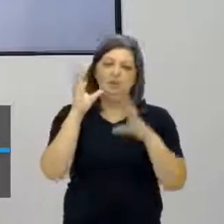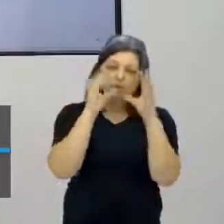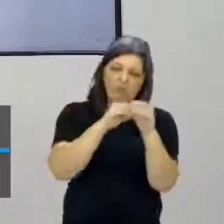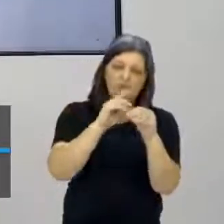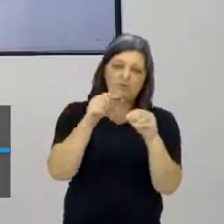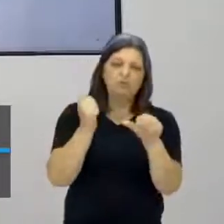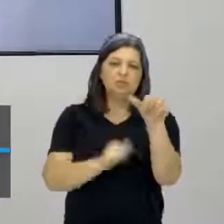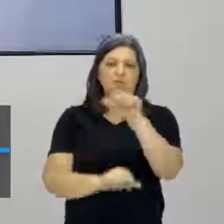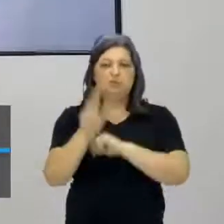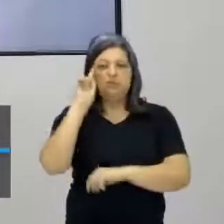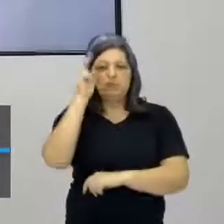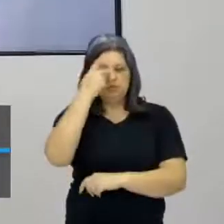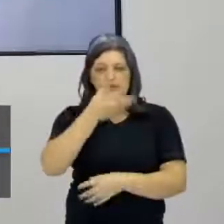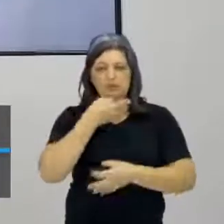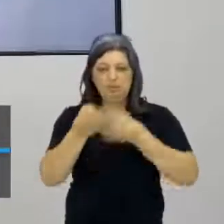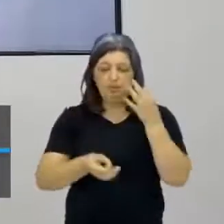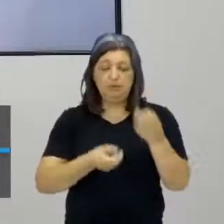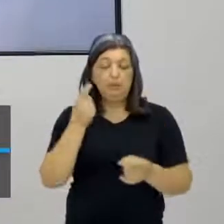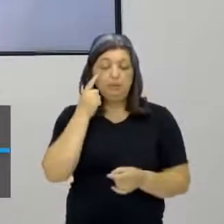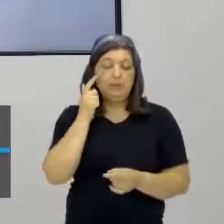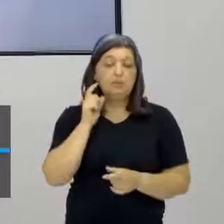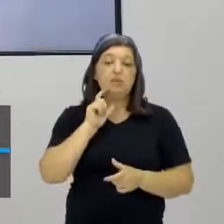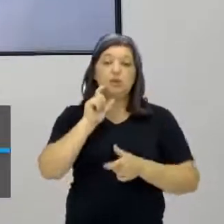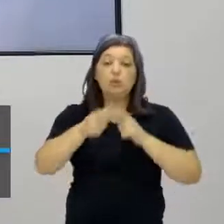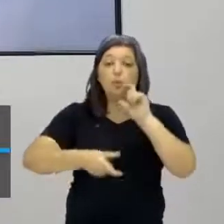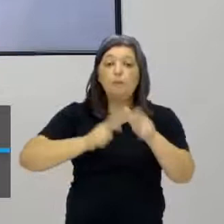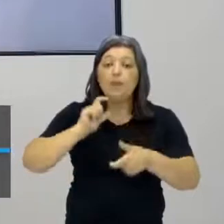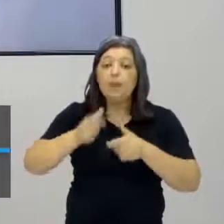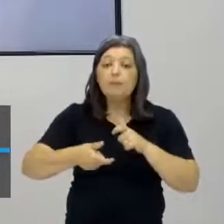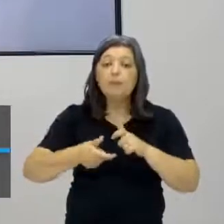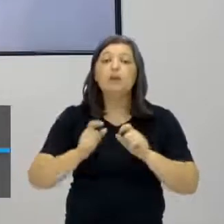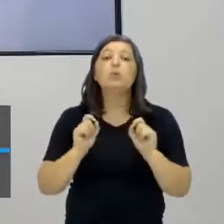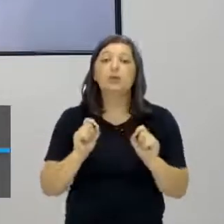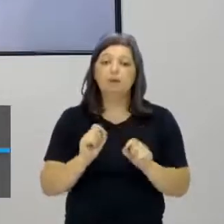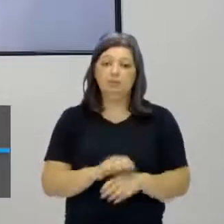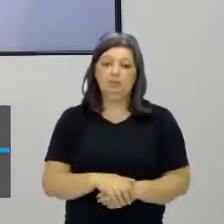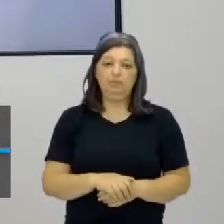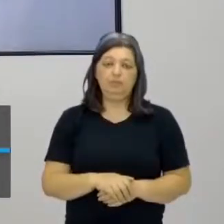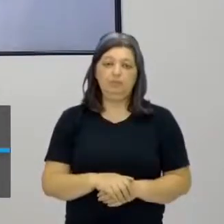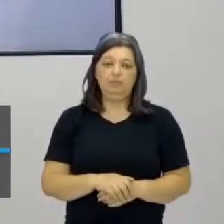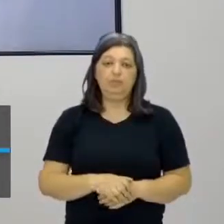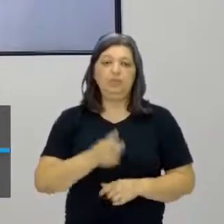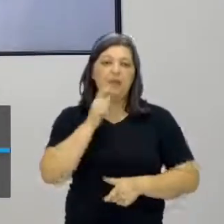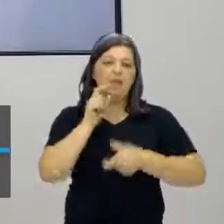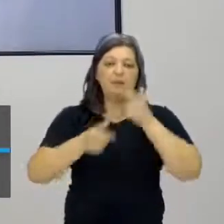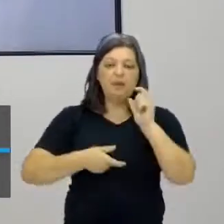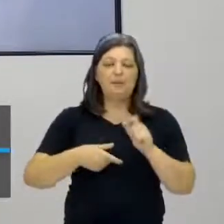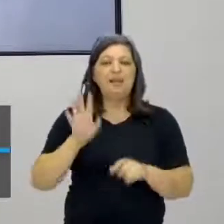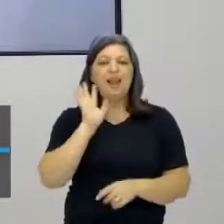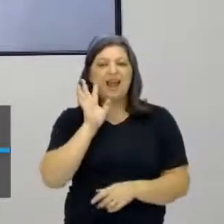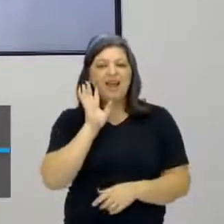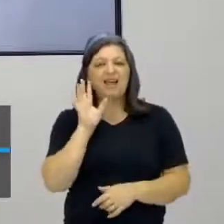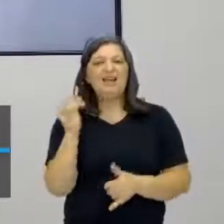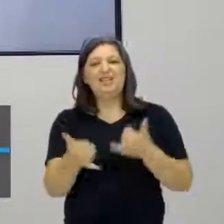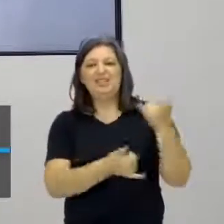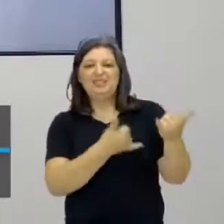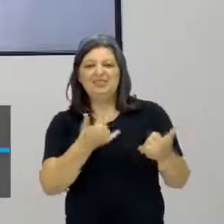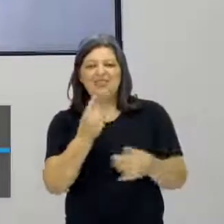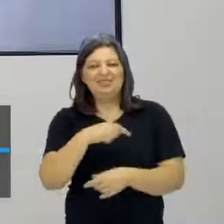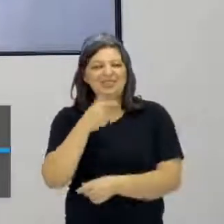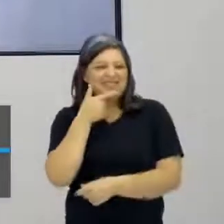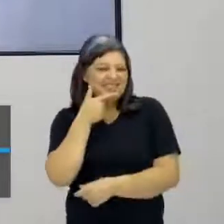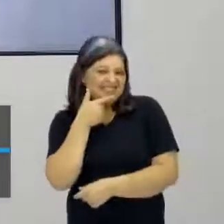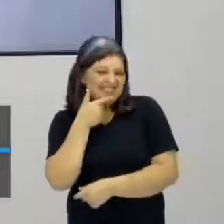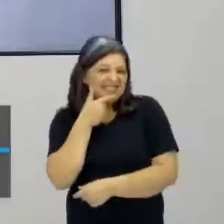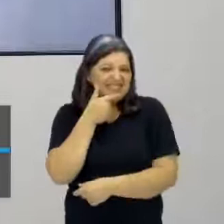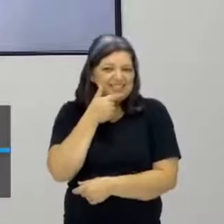Então, gente, quando a gente pensa no meme, o que é o meme? Toda vez que a gente vê um meme muito legal, divertido, às vezes a gente ri assim, igual esse